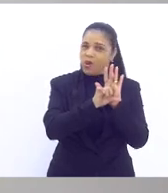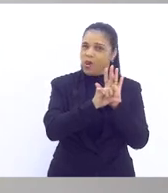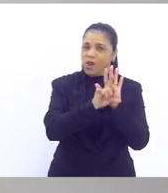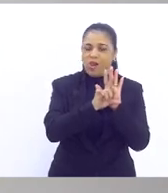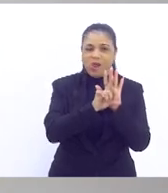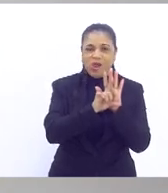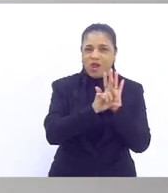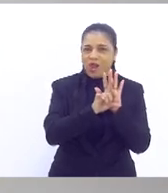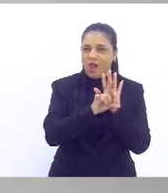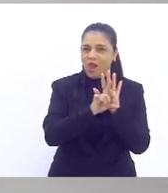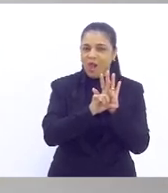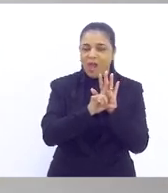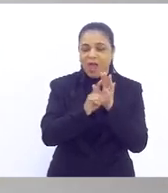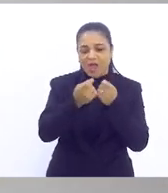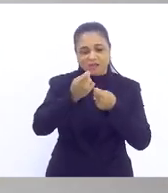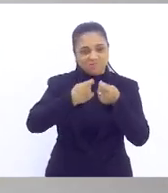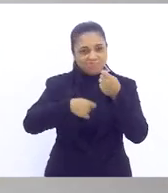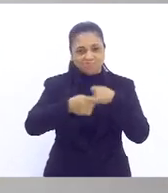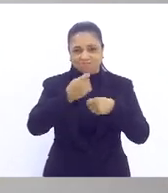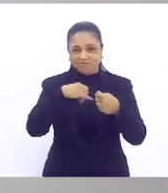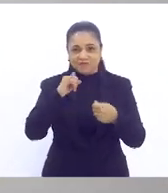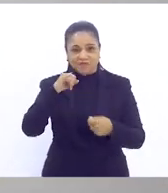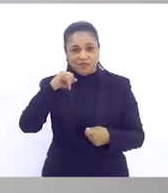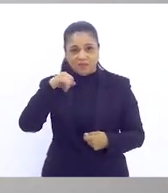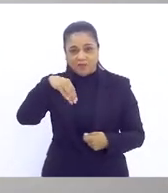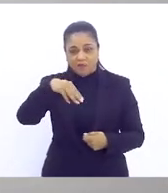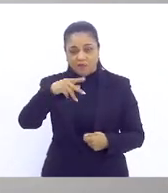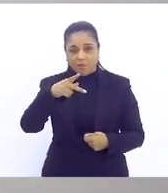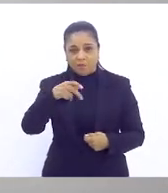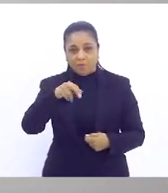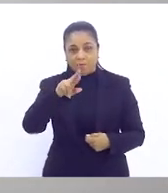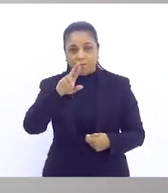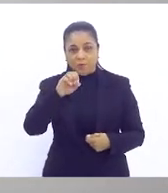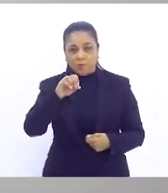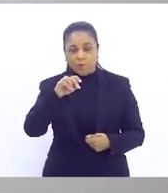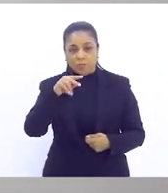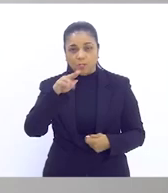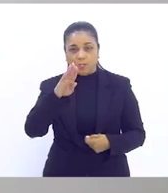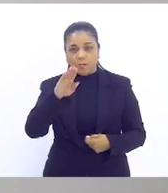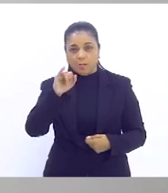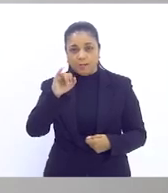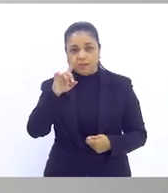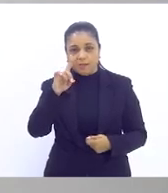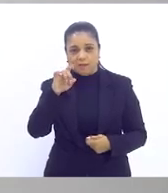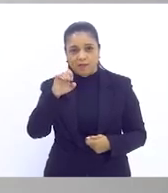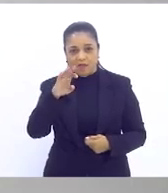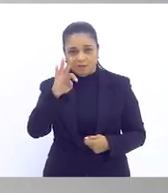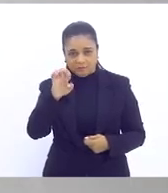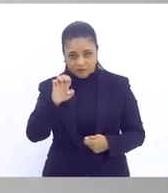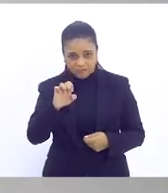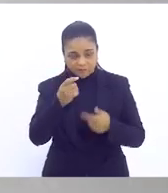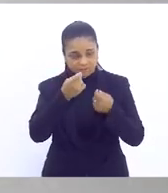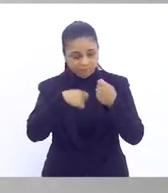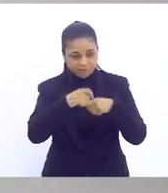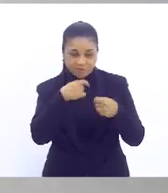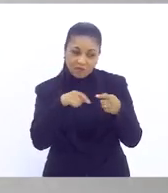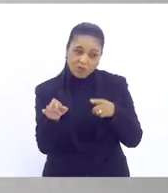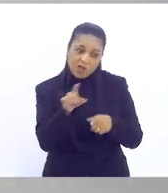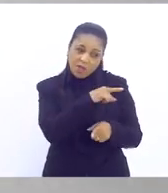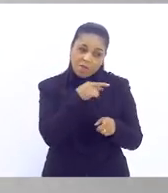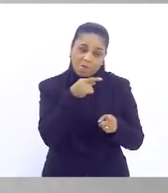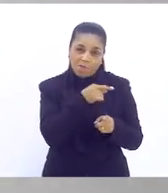administrativa não vou dizer que é um tipo penal porque não tipo penal eu não vou cometer esse erro perante a deputada Marta Rocha